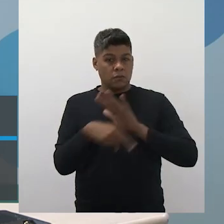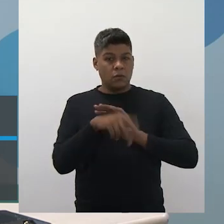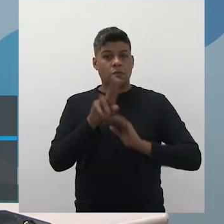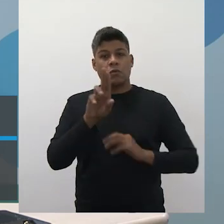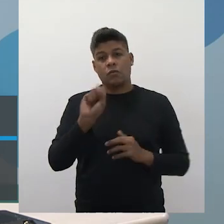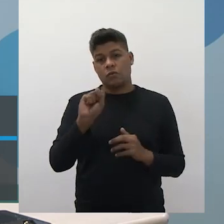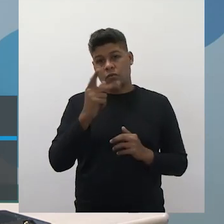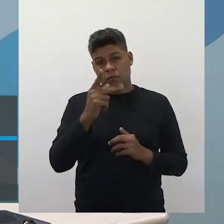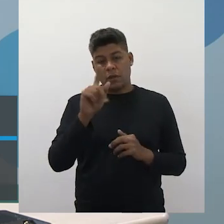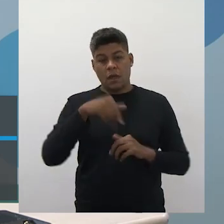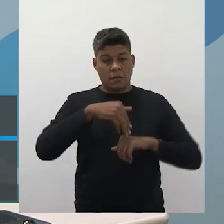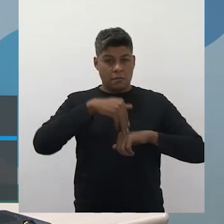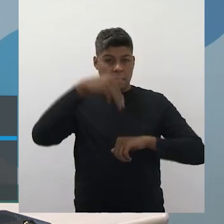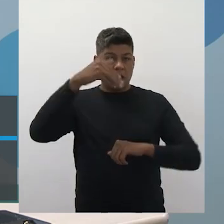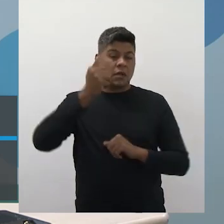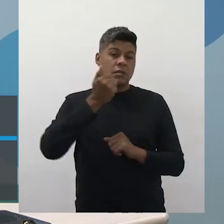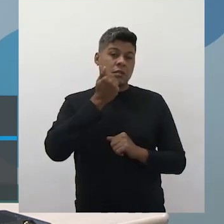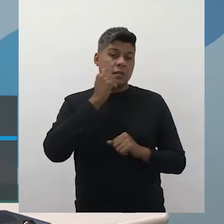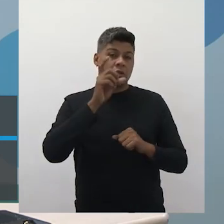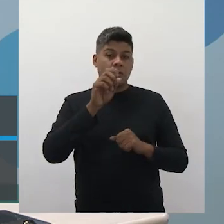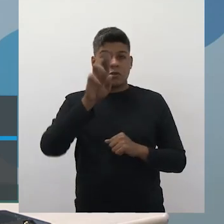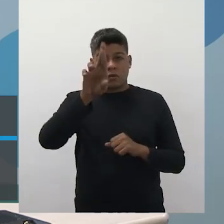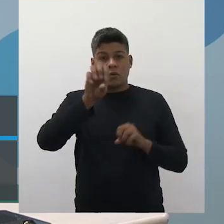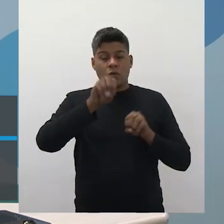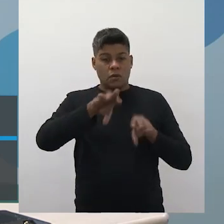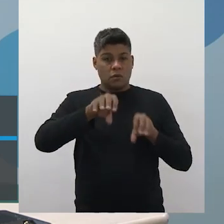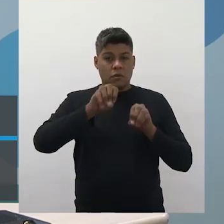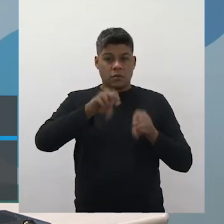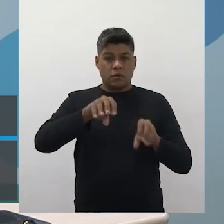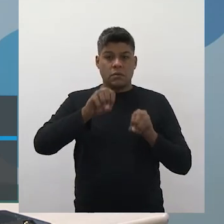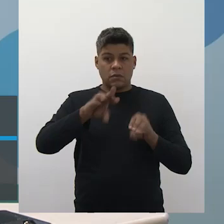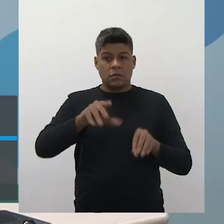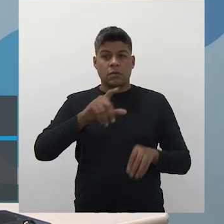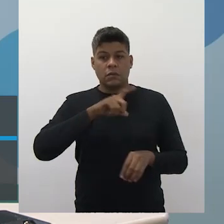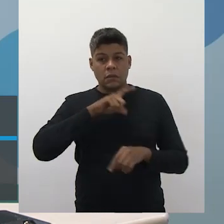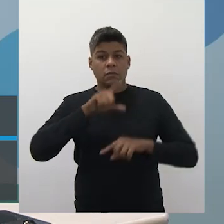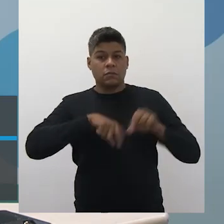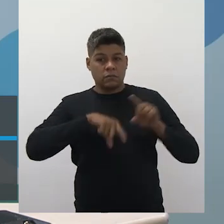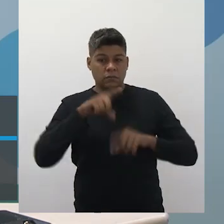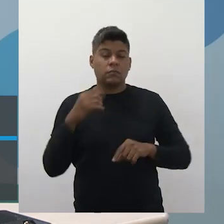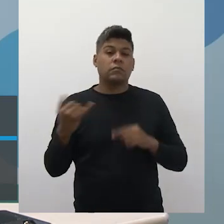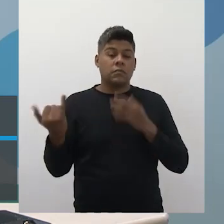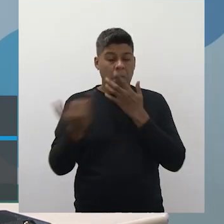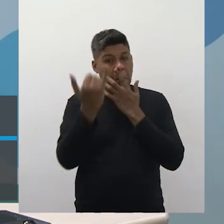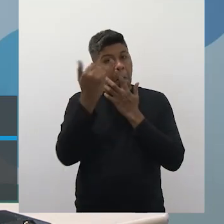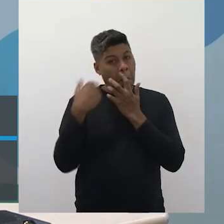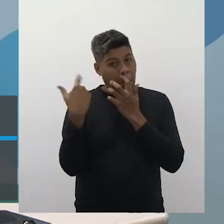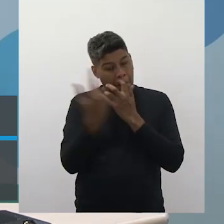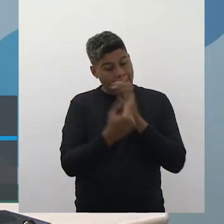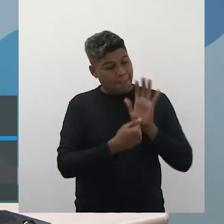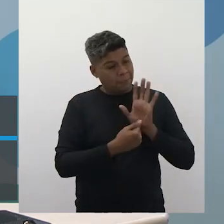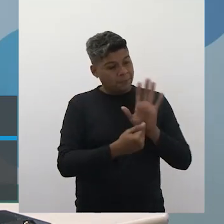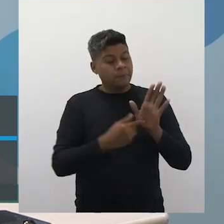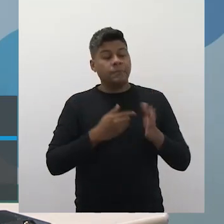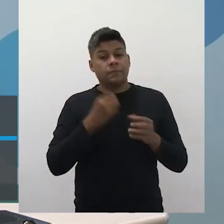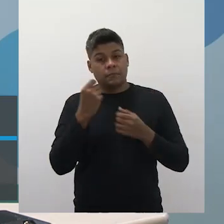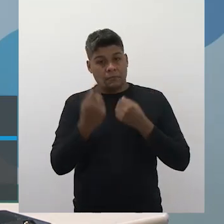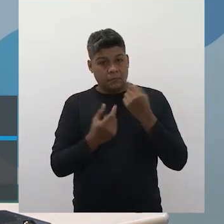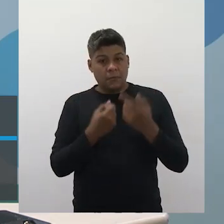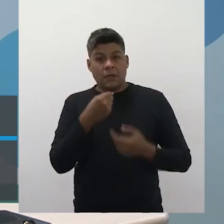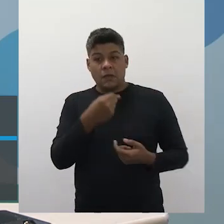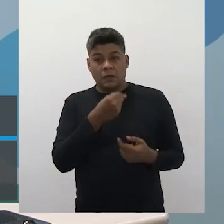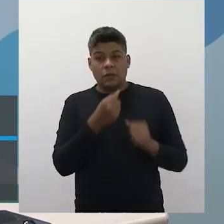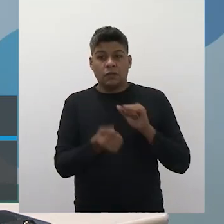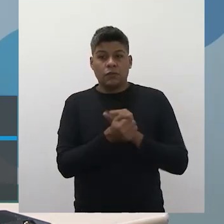Paulo. É mestre em Ciências e doutor em Educação. Tá? Ele vai trazer alguns elementos importantes e nós vamos destacar alguns trechos dessa entrevista